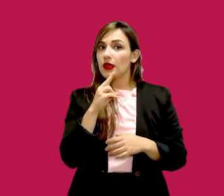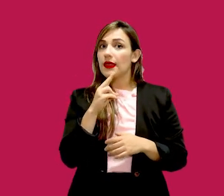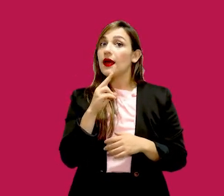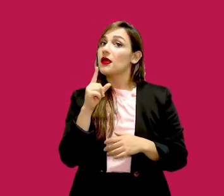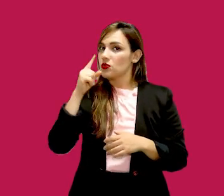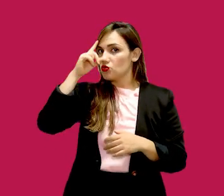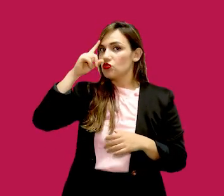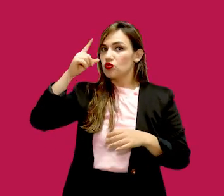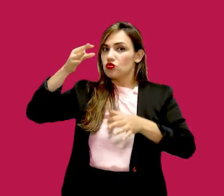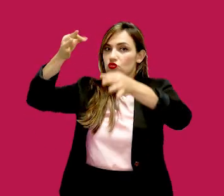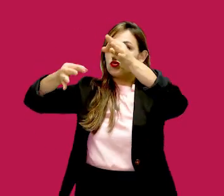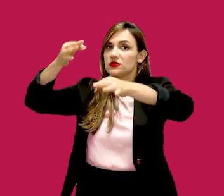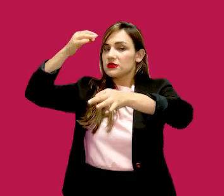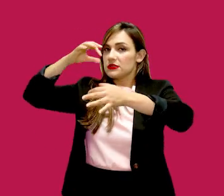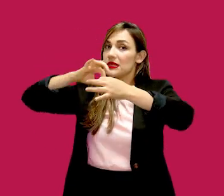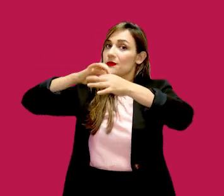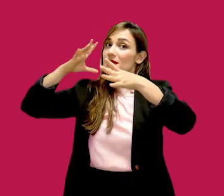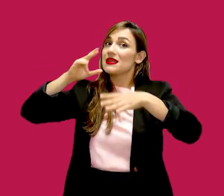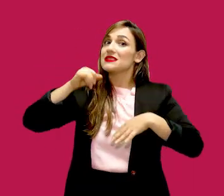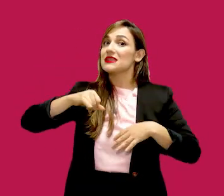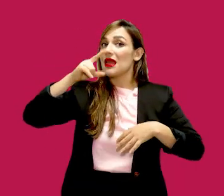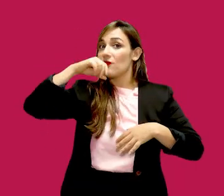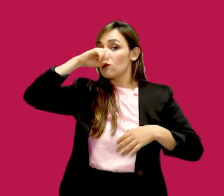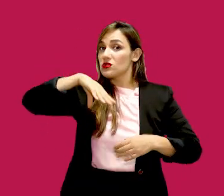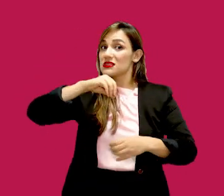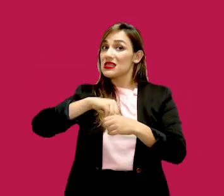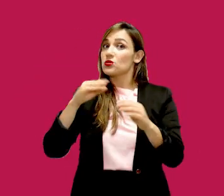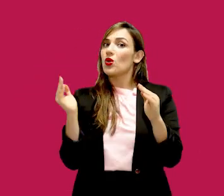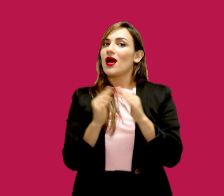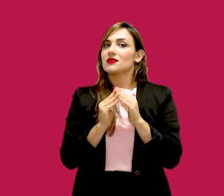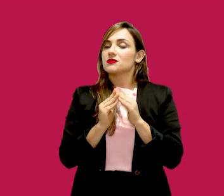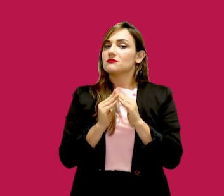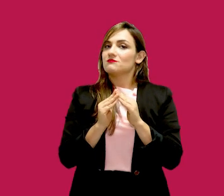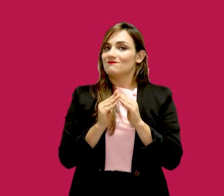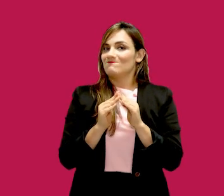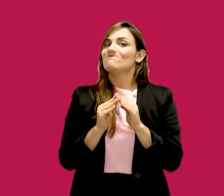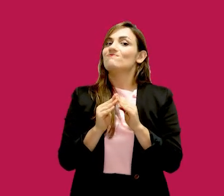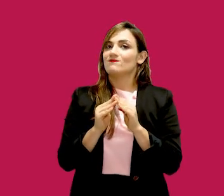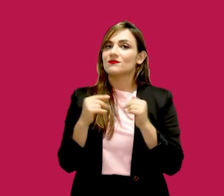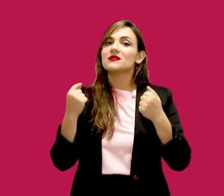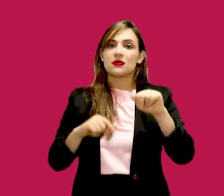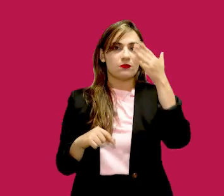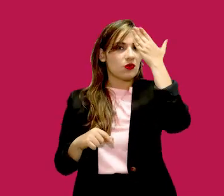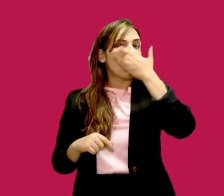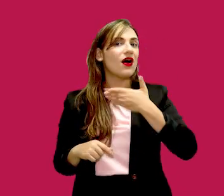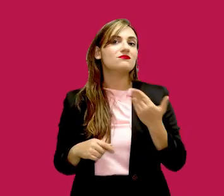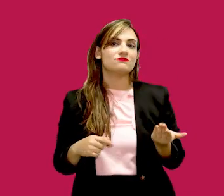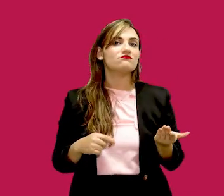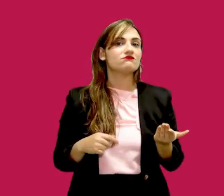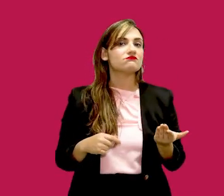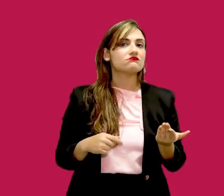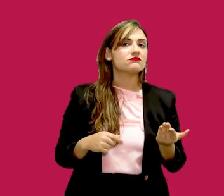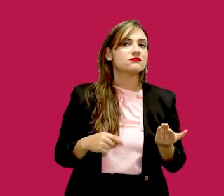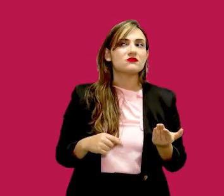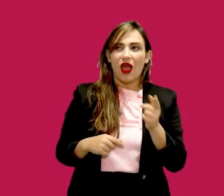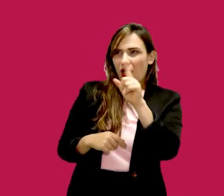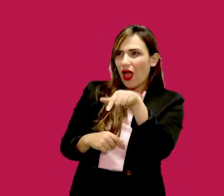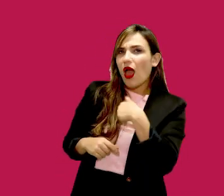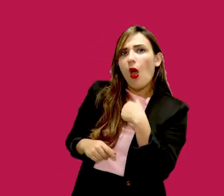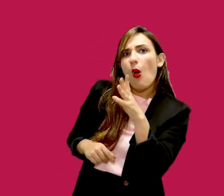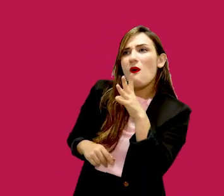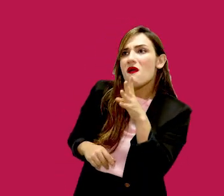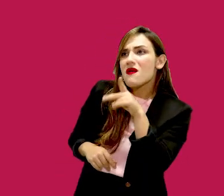da violência doméstica ou familiar. Então, é preciso fazer uma análise se aquela conduta ela se enquadra